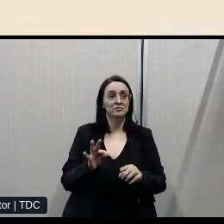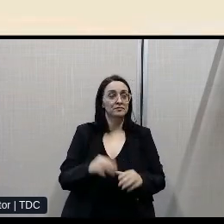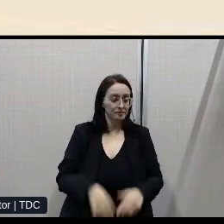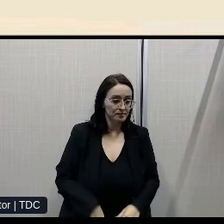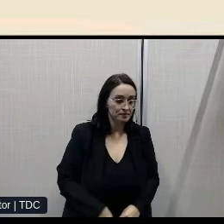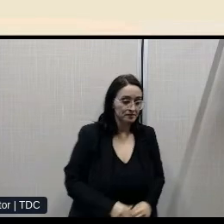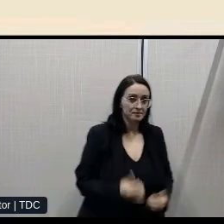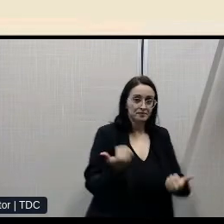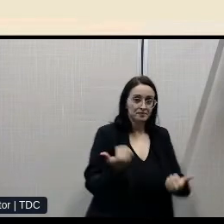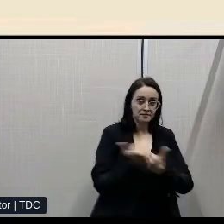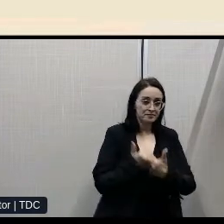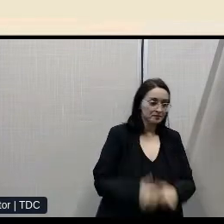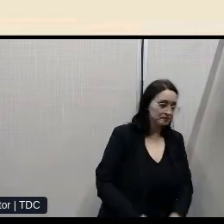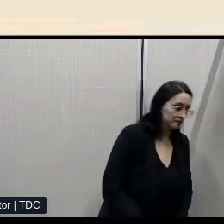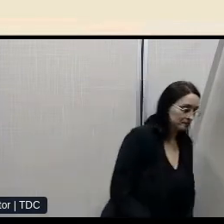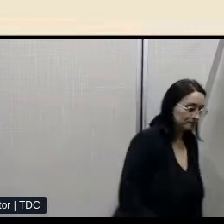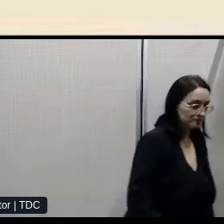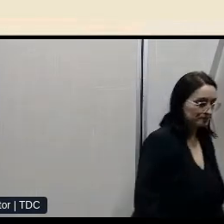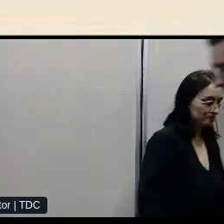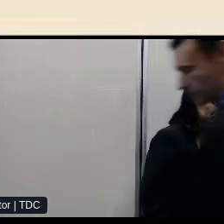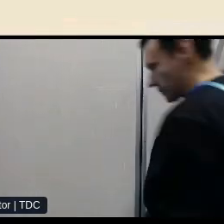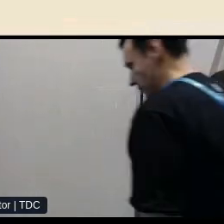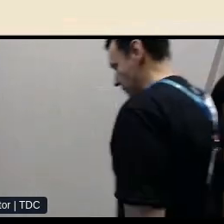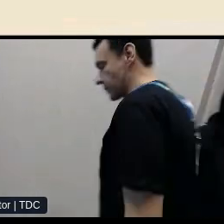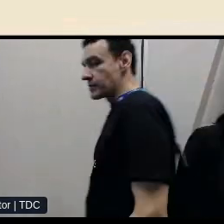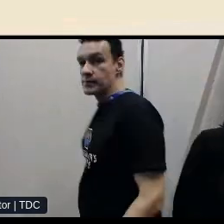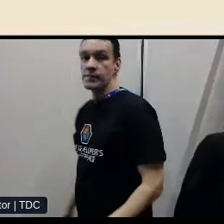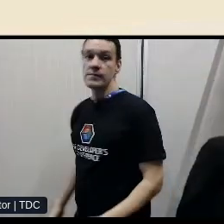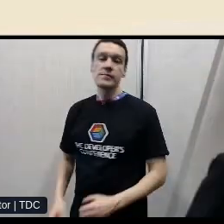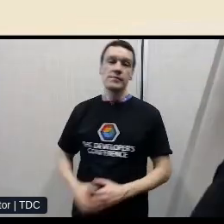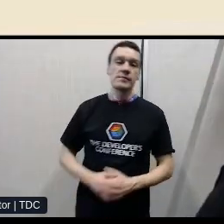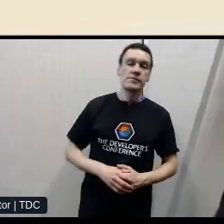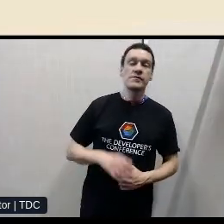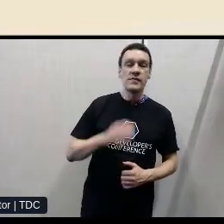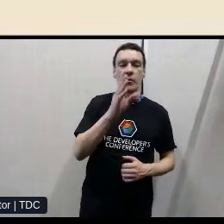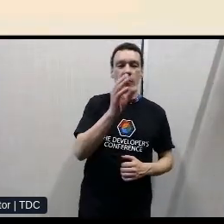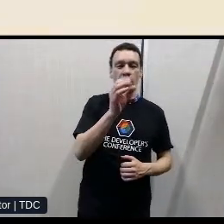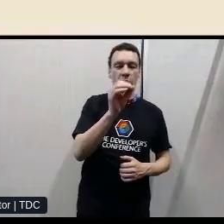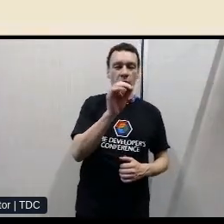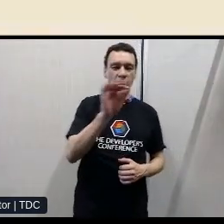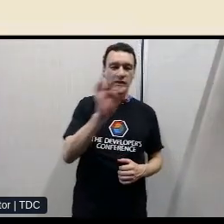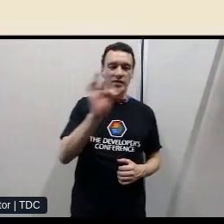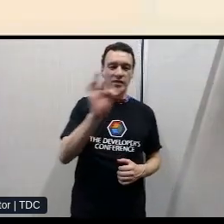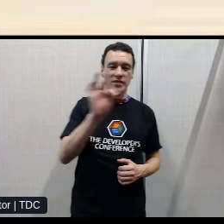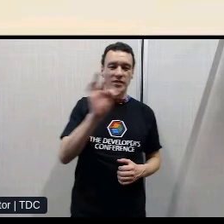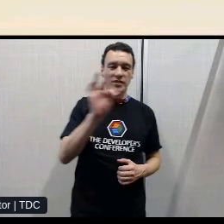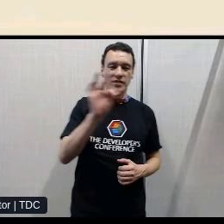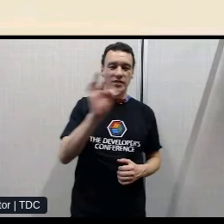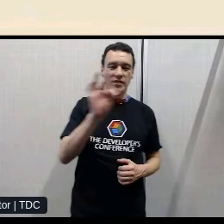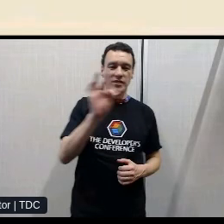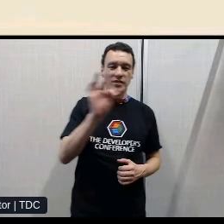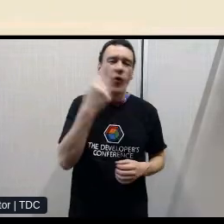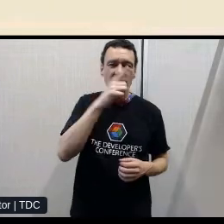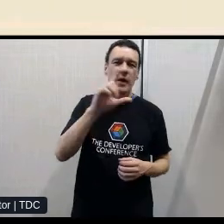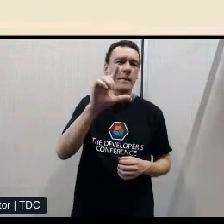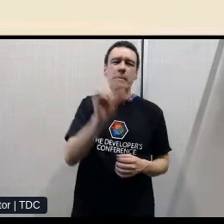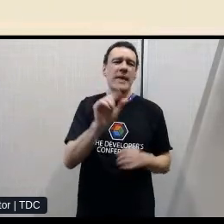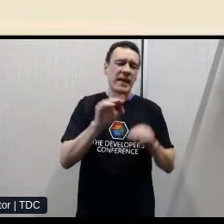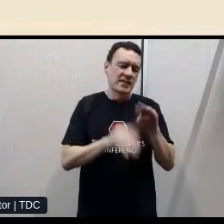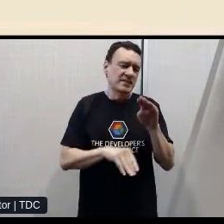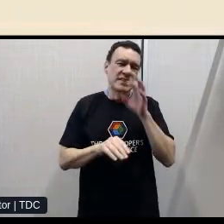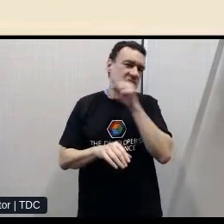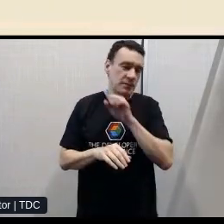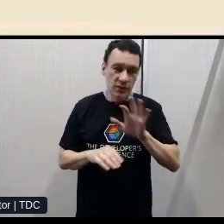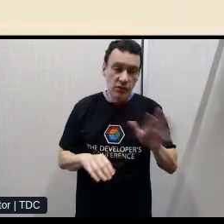em meados de 2016, e foi um bot que ficou no ar por menos de 24 horas, que era a intenção era ter uma conta